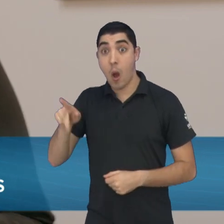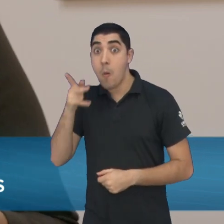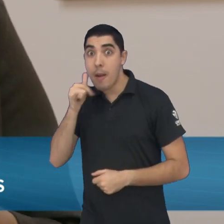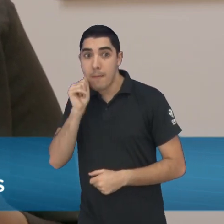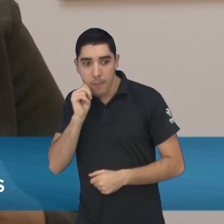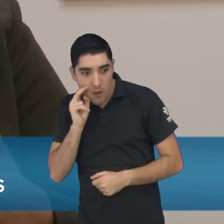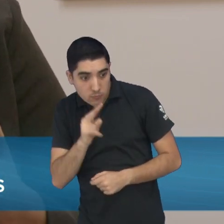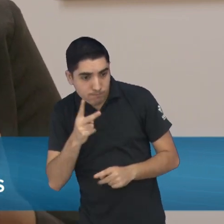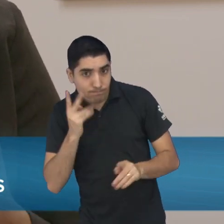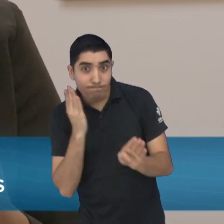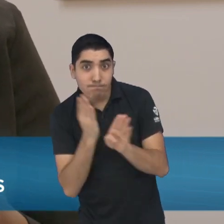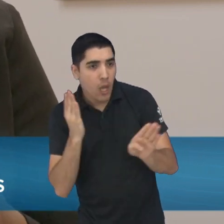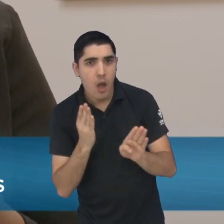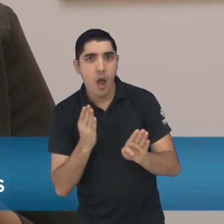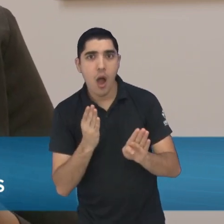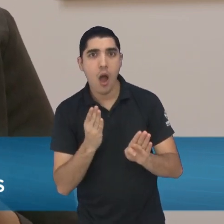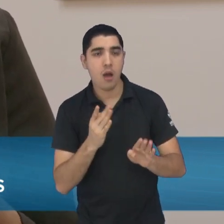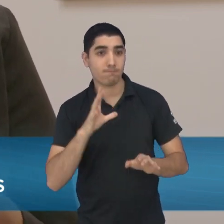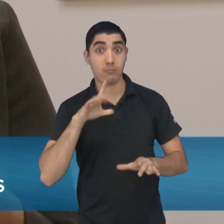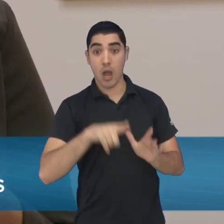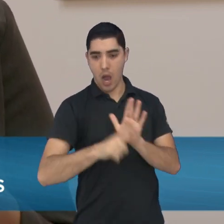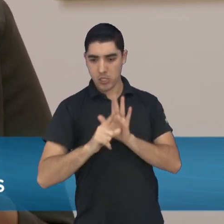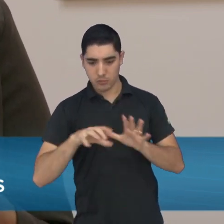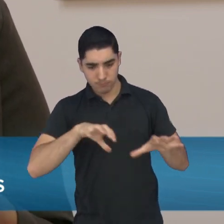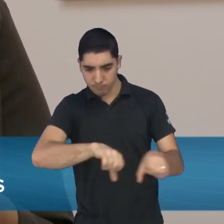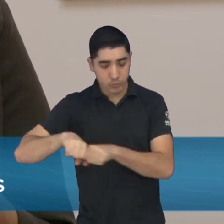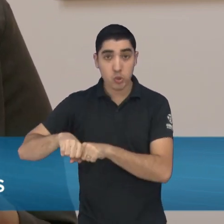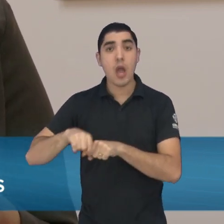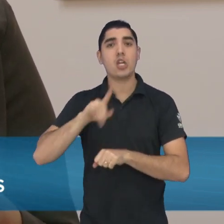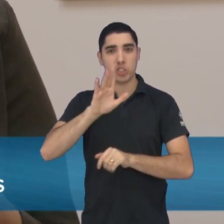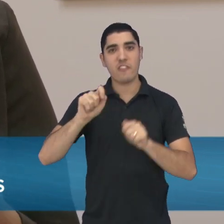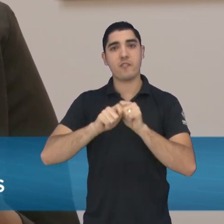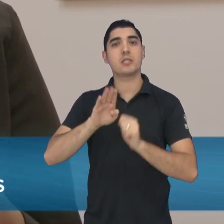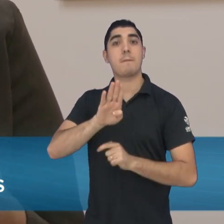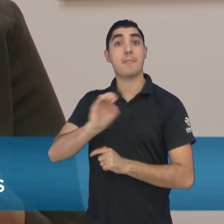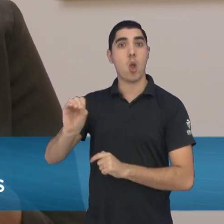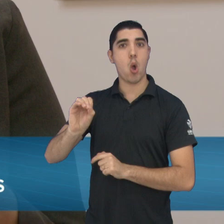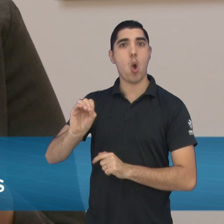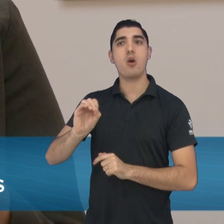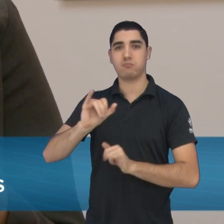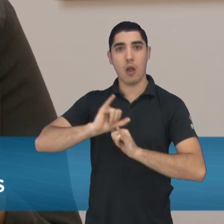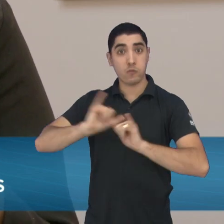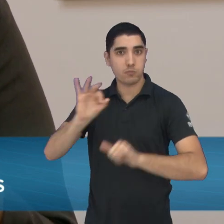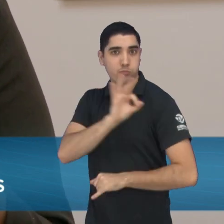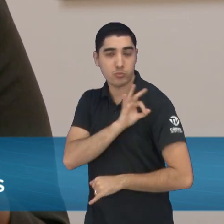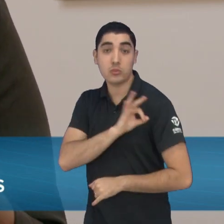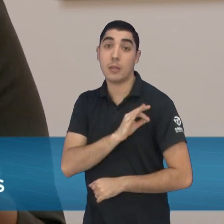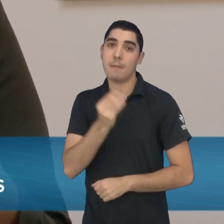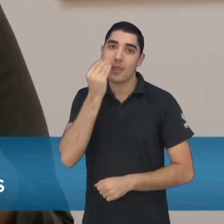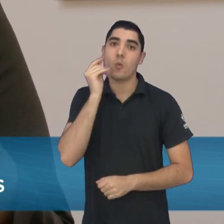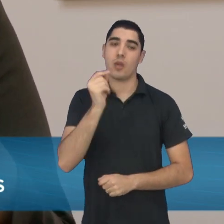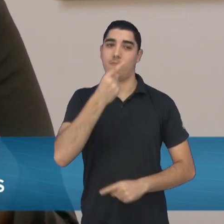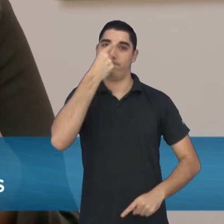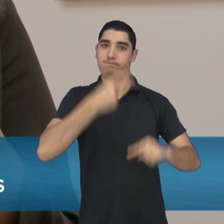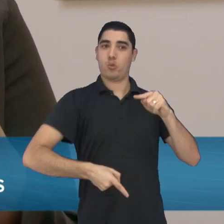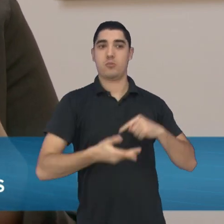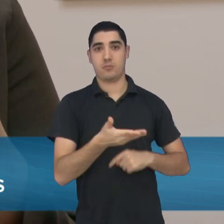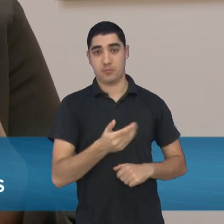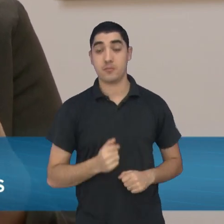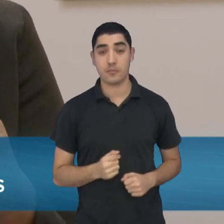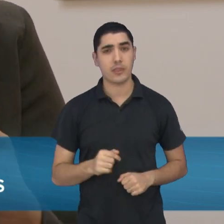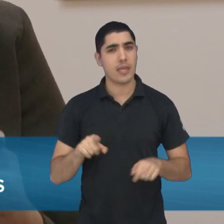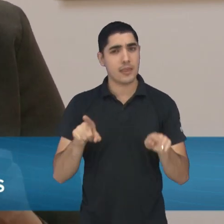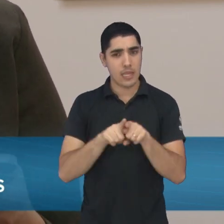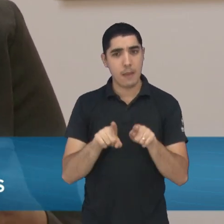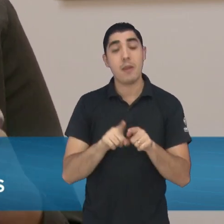também fazendo o boletim online, que foi uma forma de controlar e de proibir isso. E além desses itens, também tem